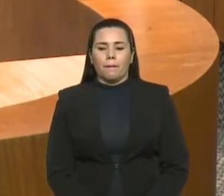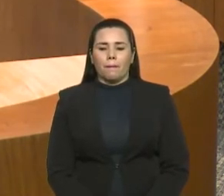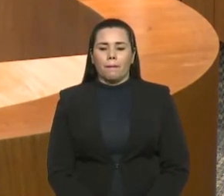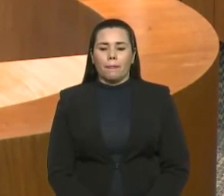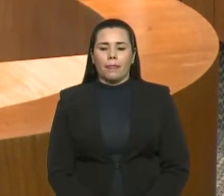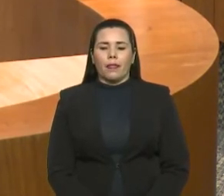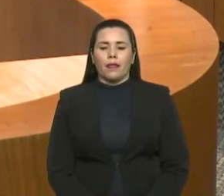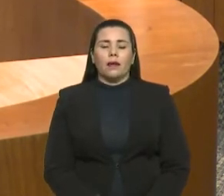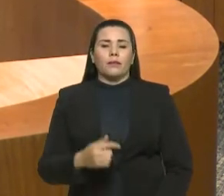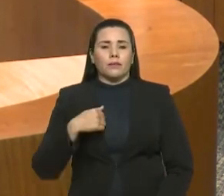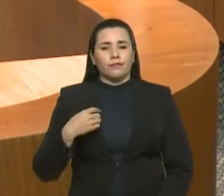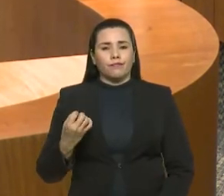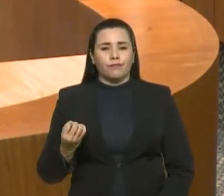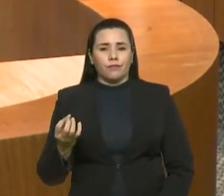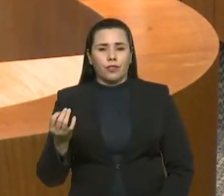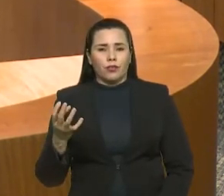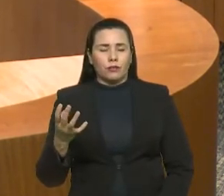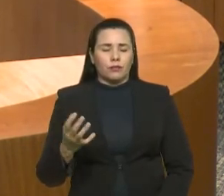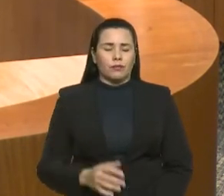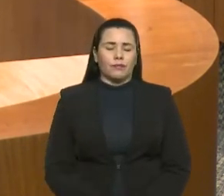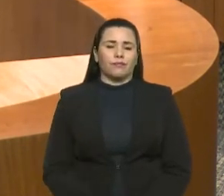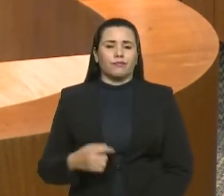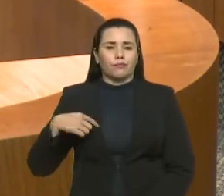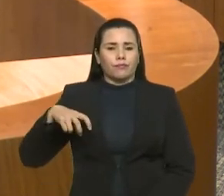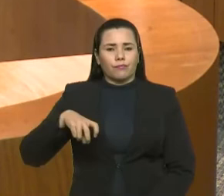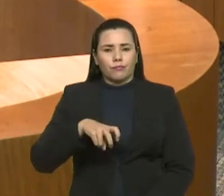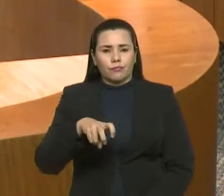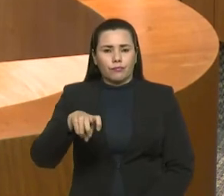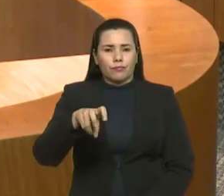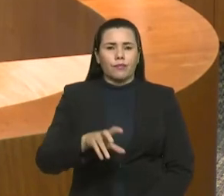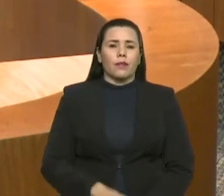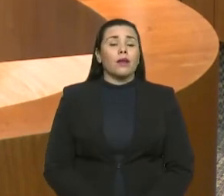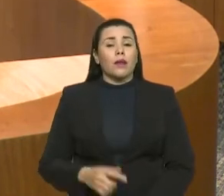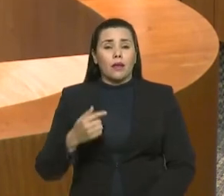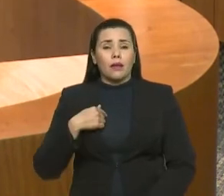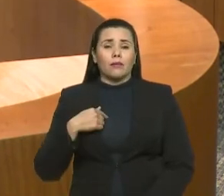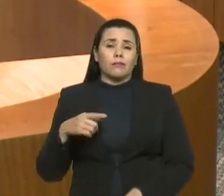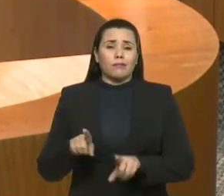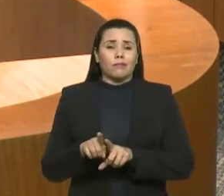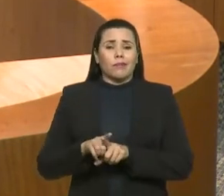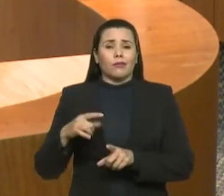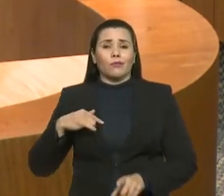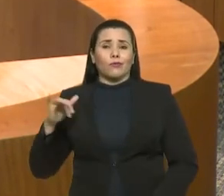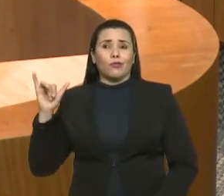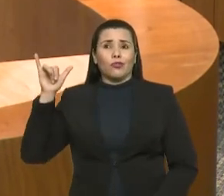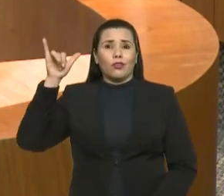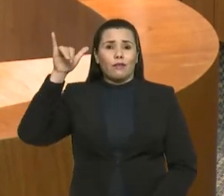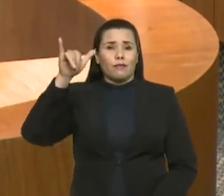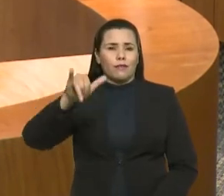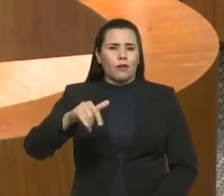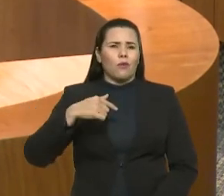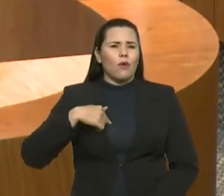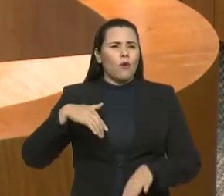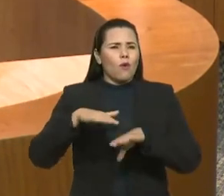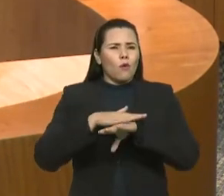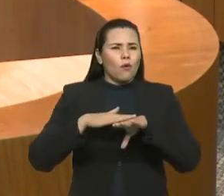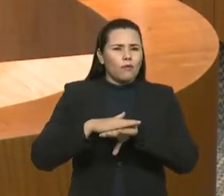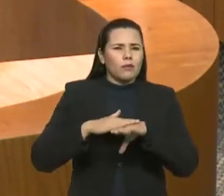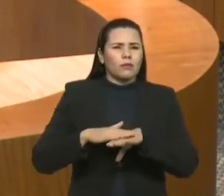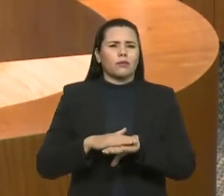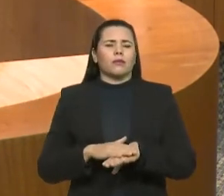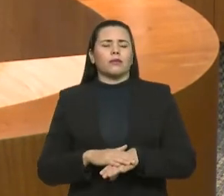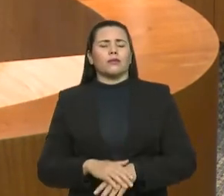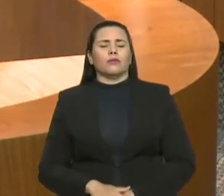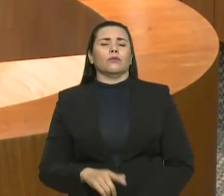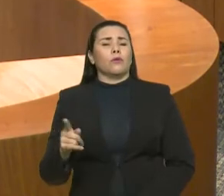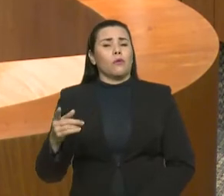nesse transcurso, nós ali no avião conversamos muito, e ela, a sua preocupação com a saúde, a sua preocupação com a educação e